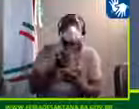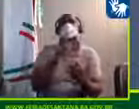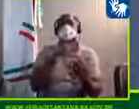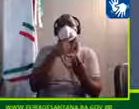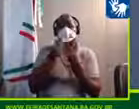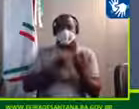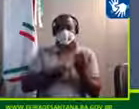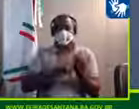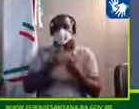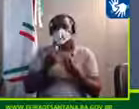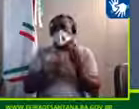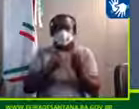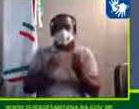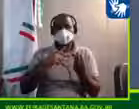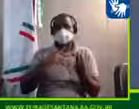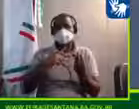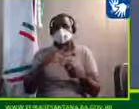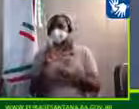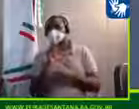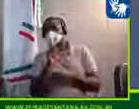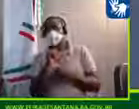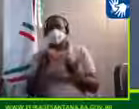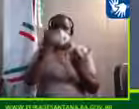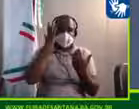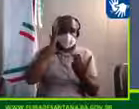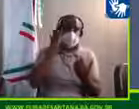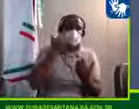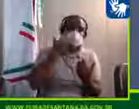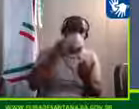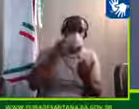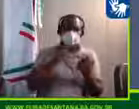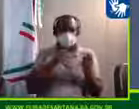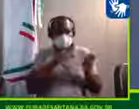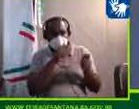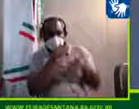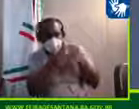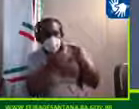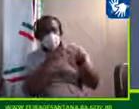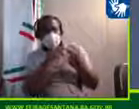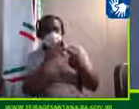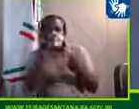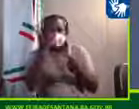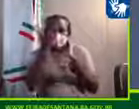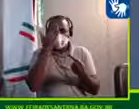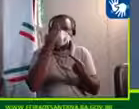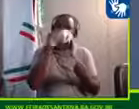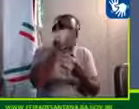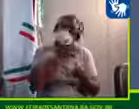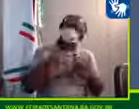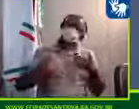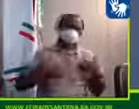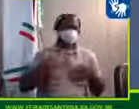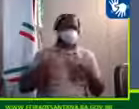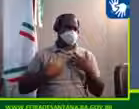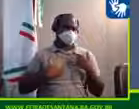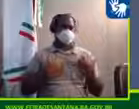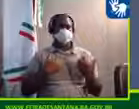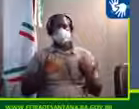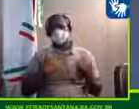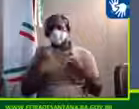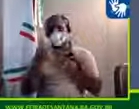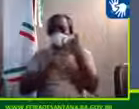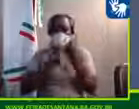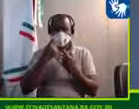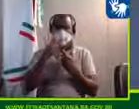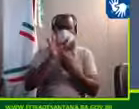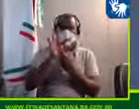seja adequada, minimamente adequada, esse passo nós seguiremos. Eu me angustia muito isso dizer, porque eu,